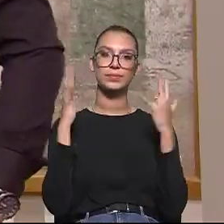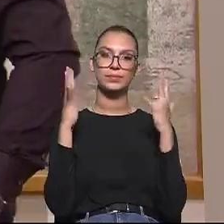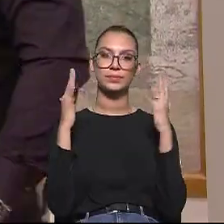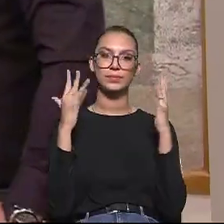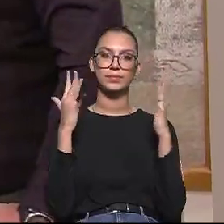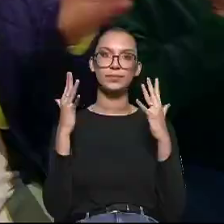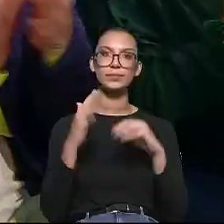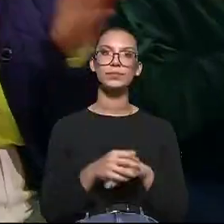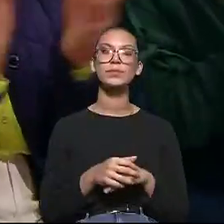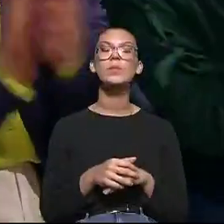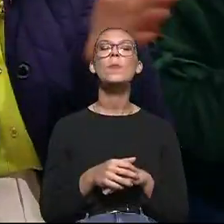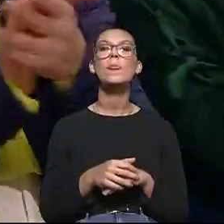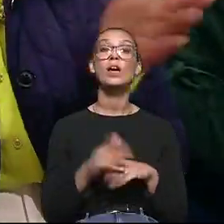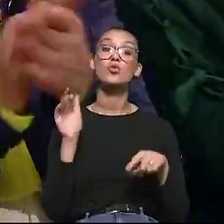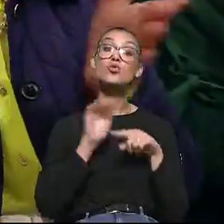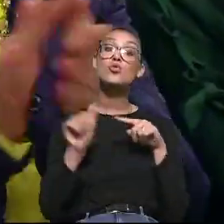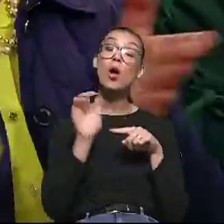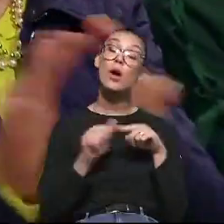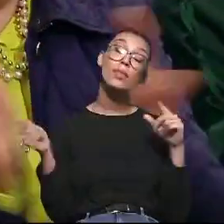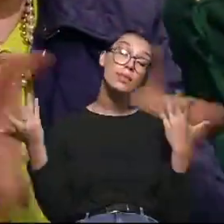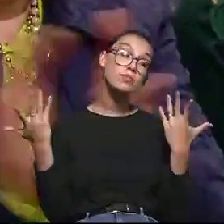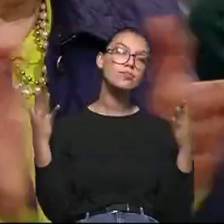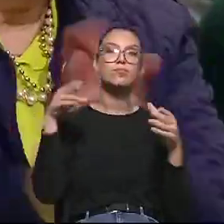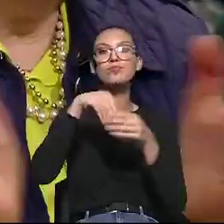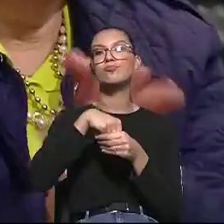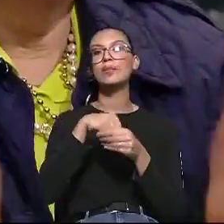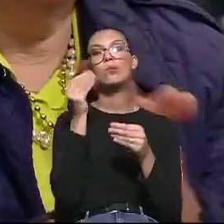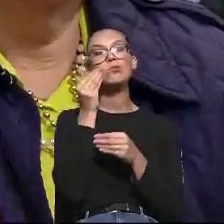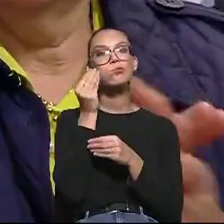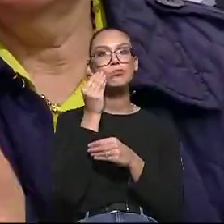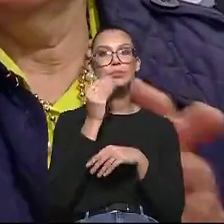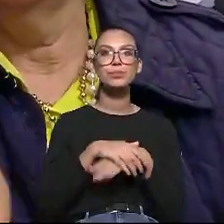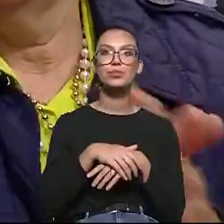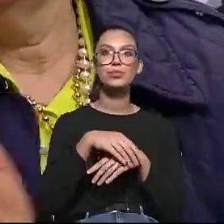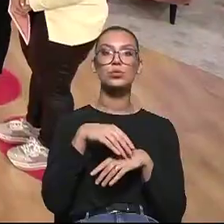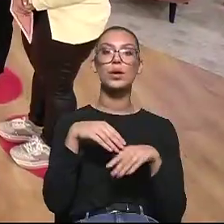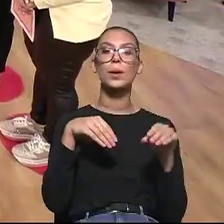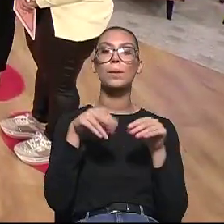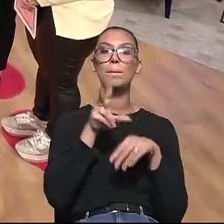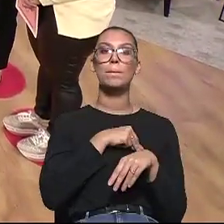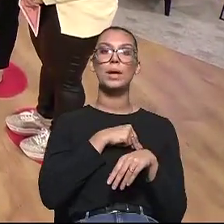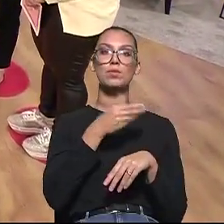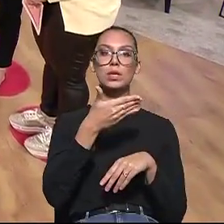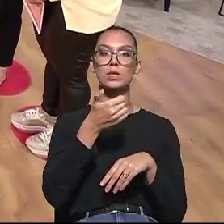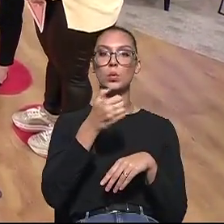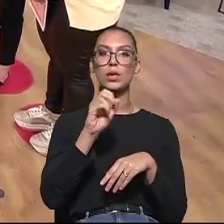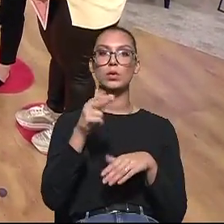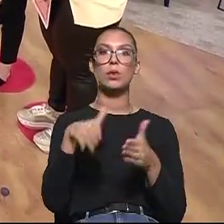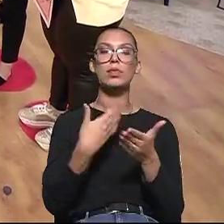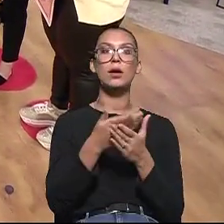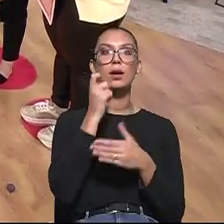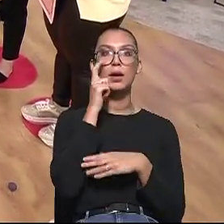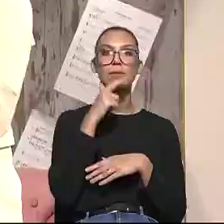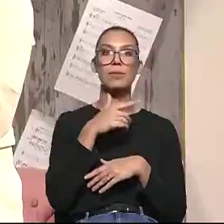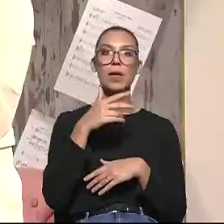Vamos dizer à Sandra. É sorte, faz parte, é mesmo assim. Joaninha, vão dar o prémio de 150€ a quem? À Liga Portuguesa contra